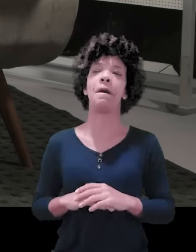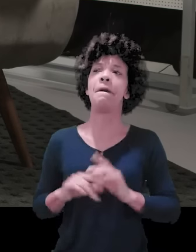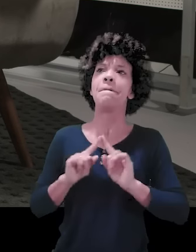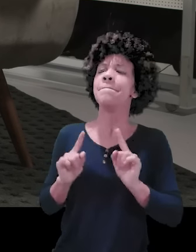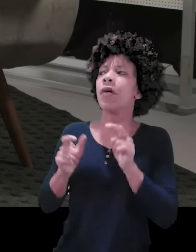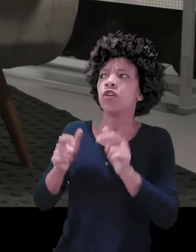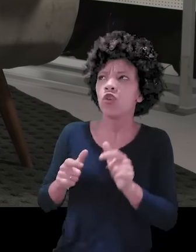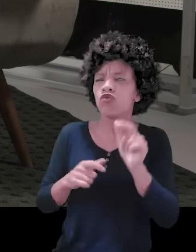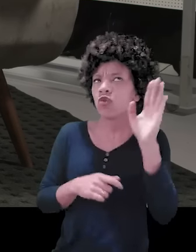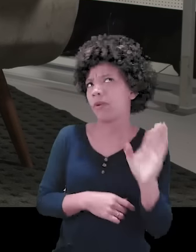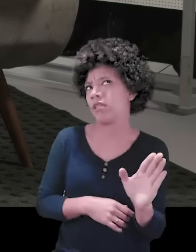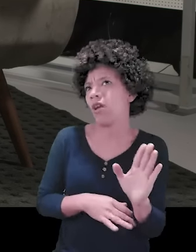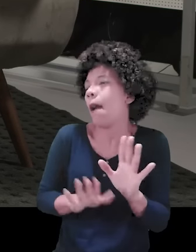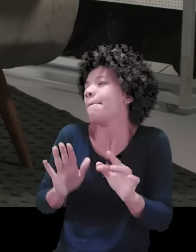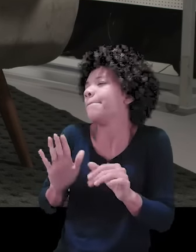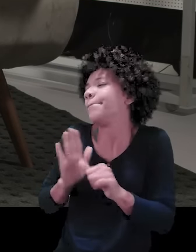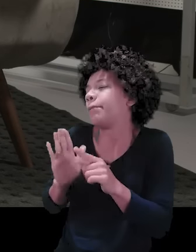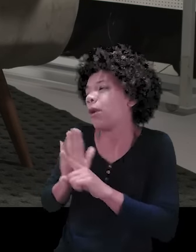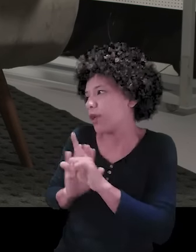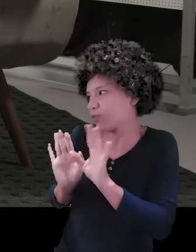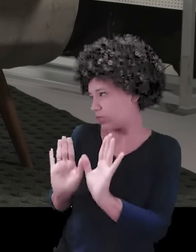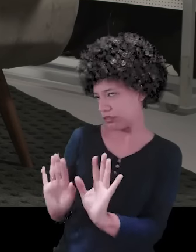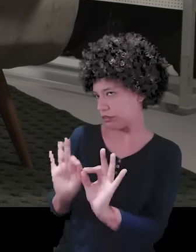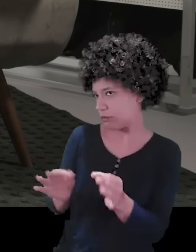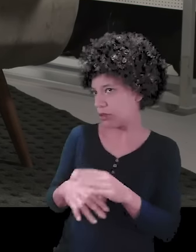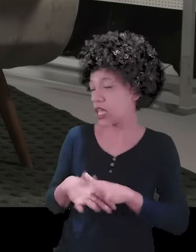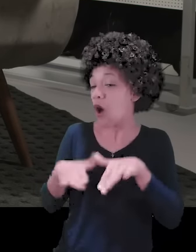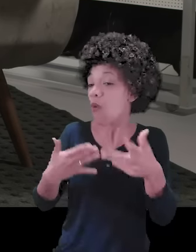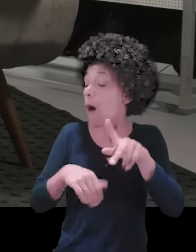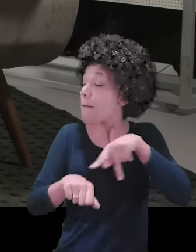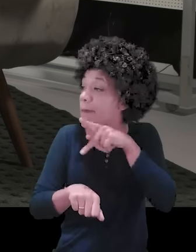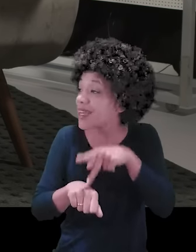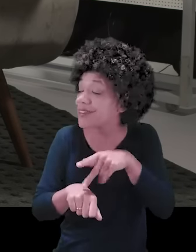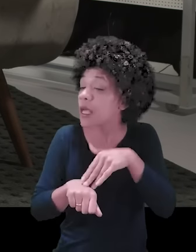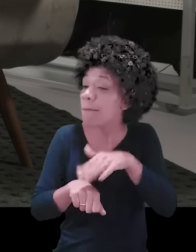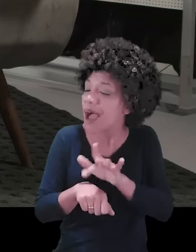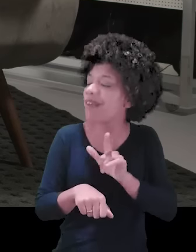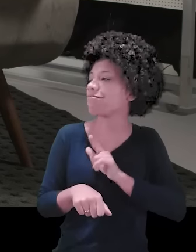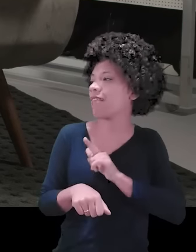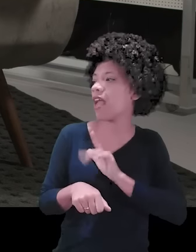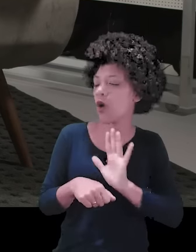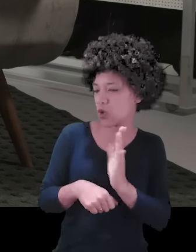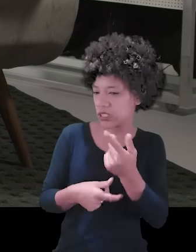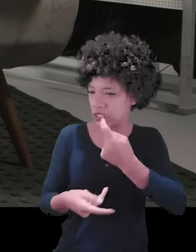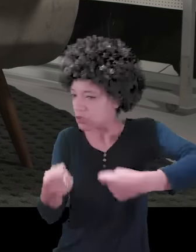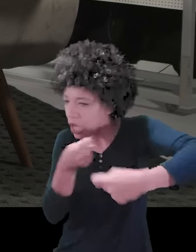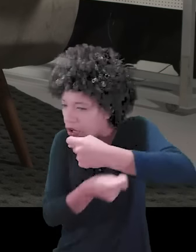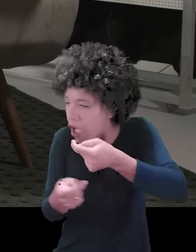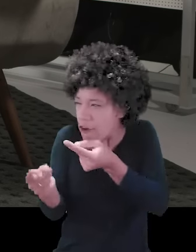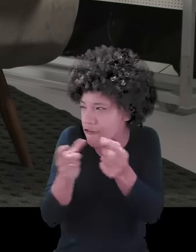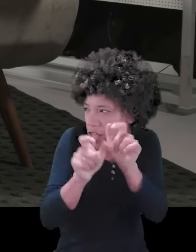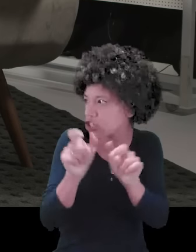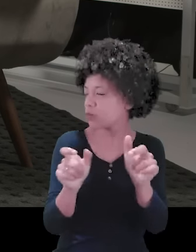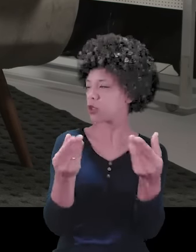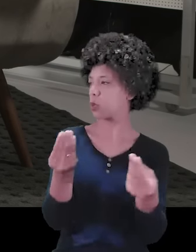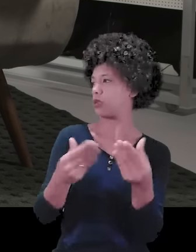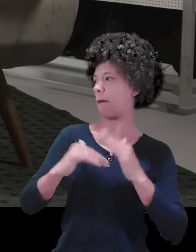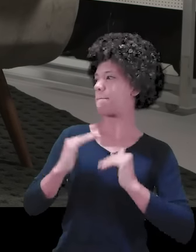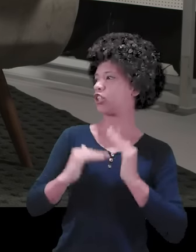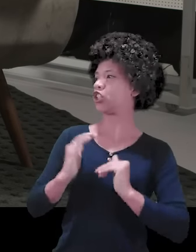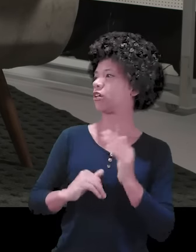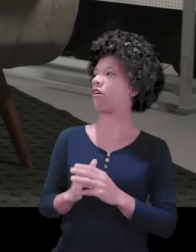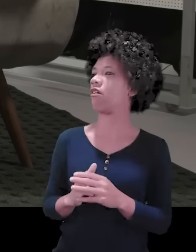e onde que no Brasil não sei o primeiro quer fazer uma pergunta Marcos e qual o país que mais tem esse tipo de atividade assim